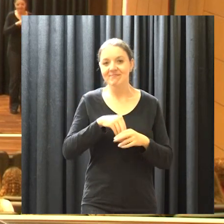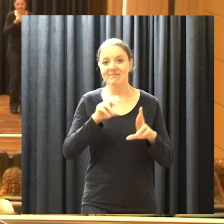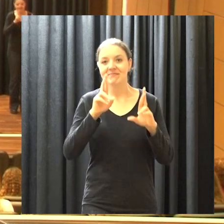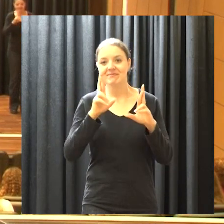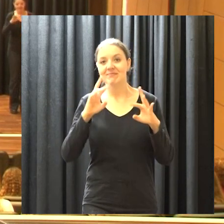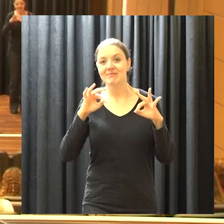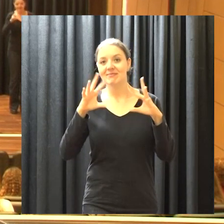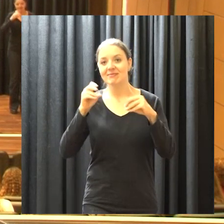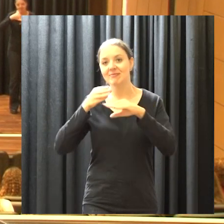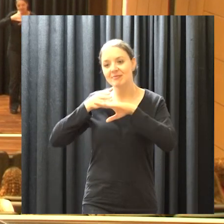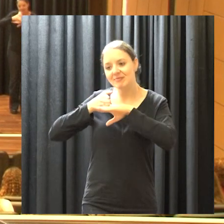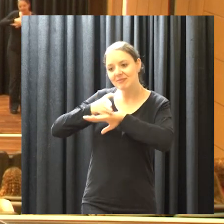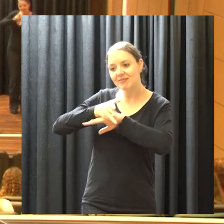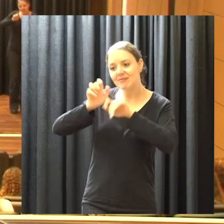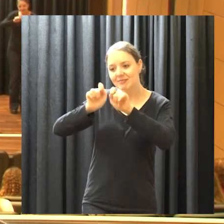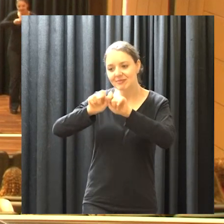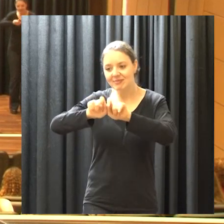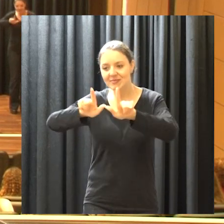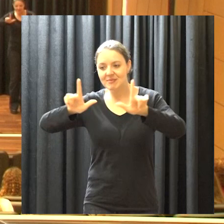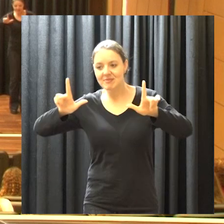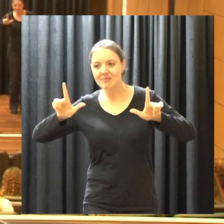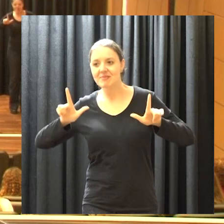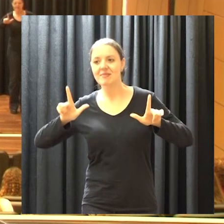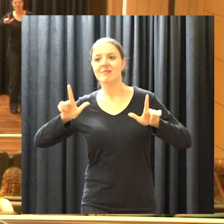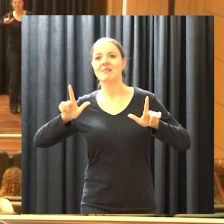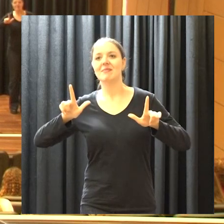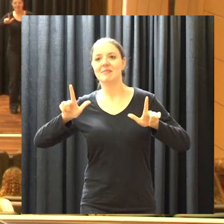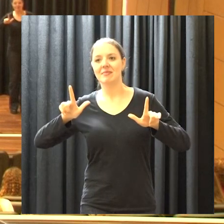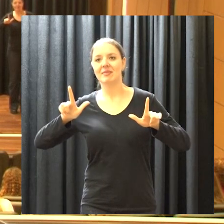todos acessar, né? Procurar aí.